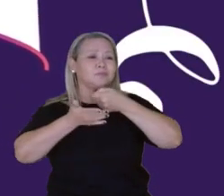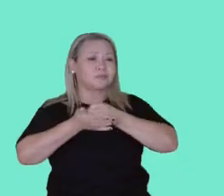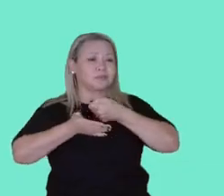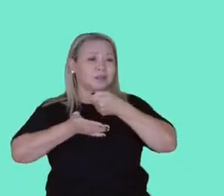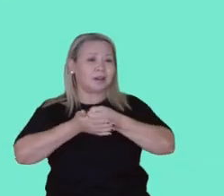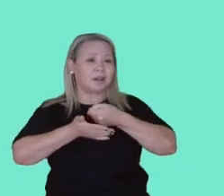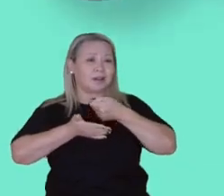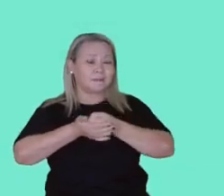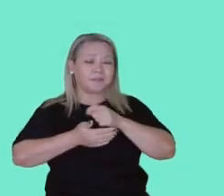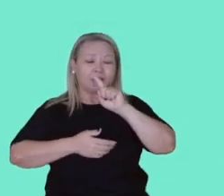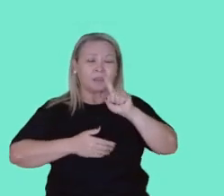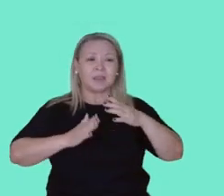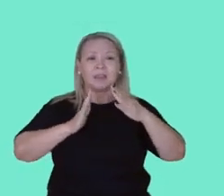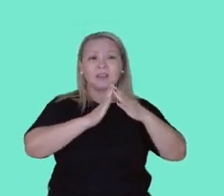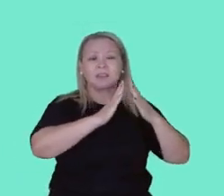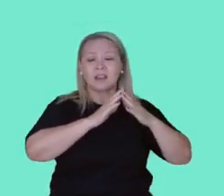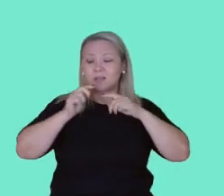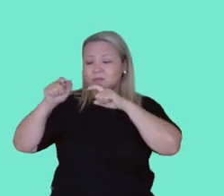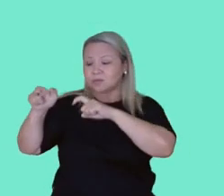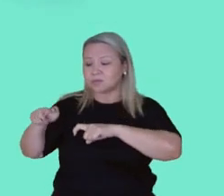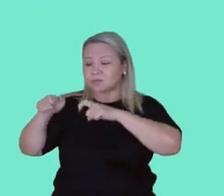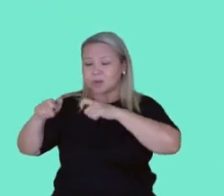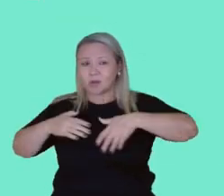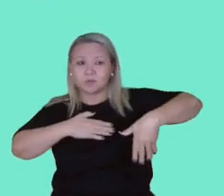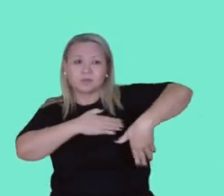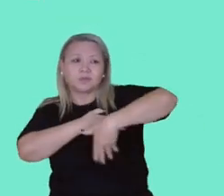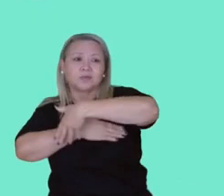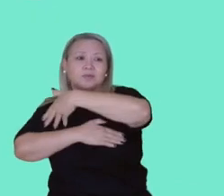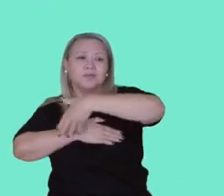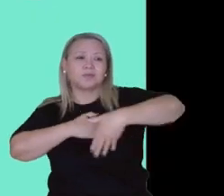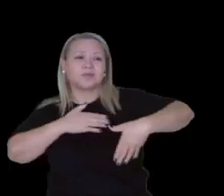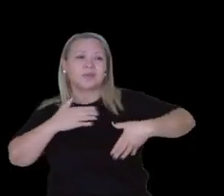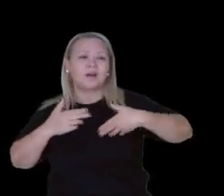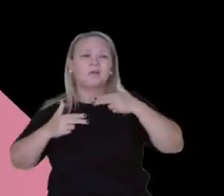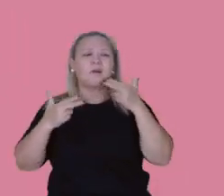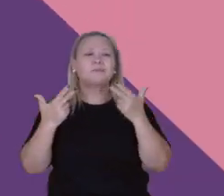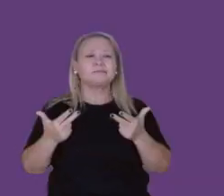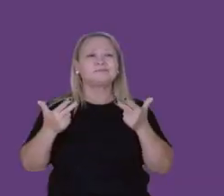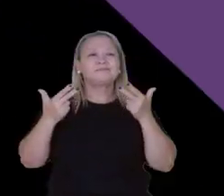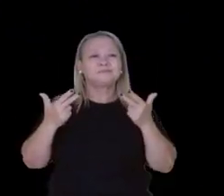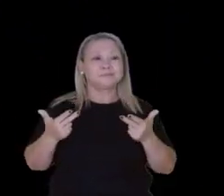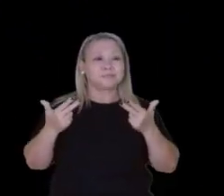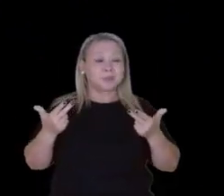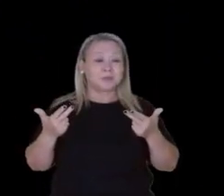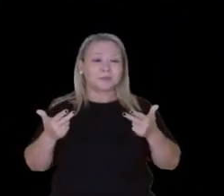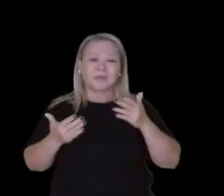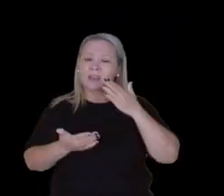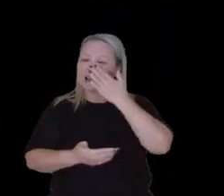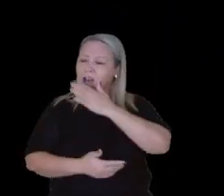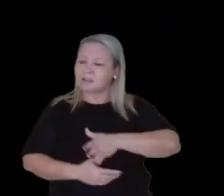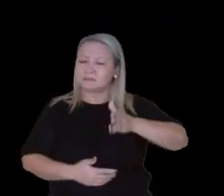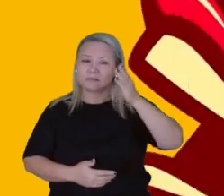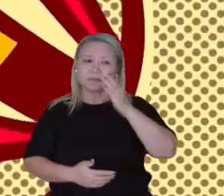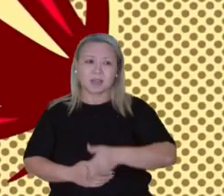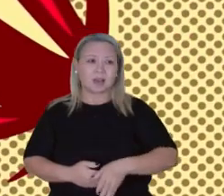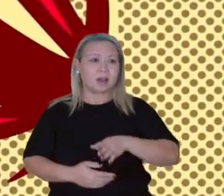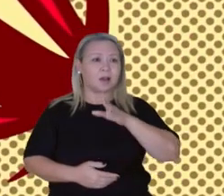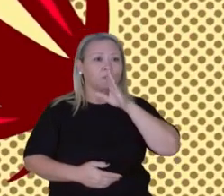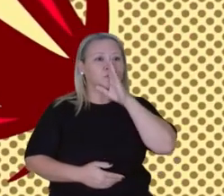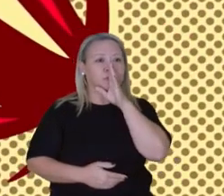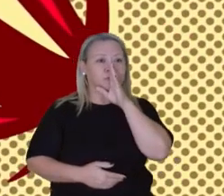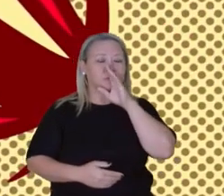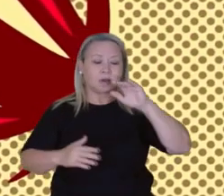Seja em casa, no campo, na rua ou na praça Chega de mordaça